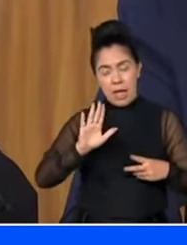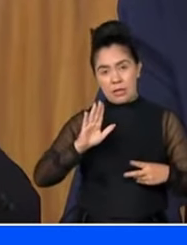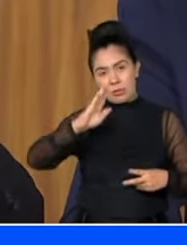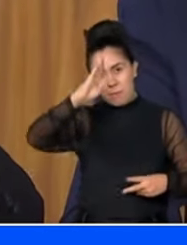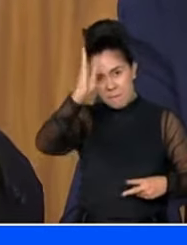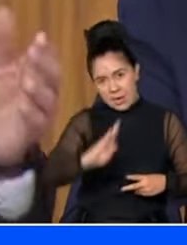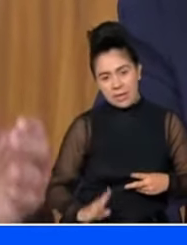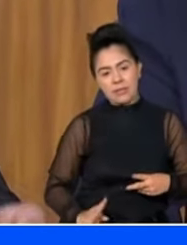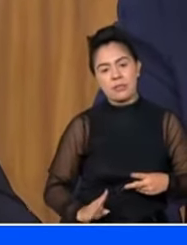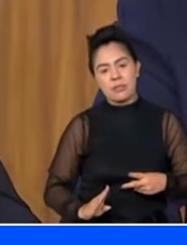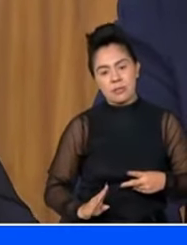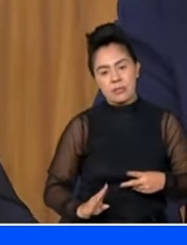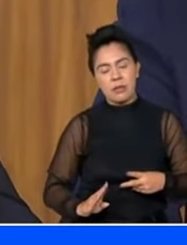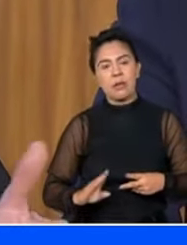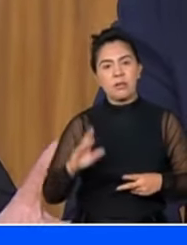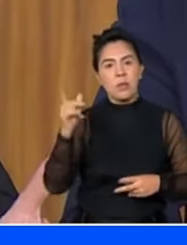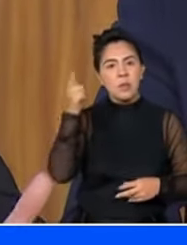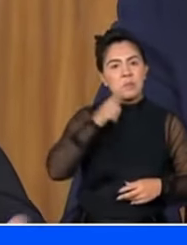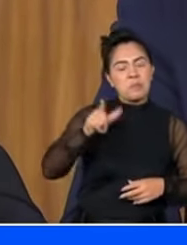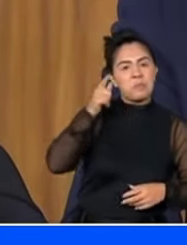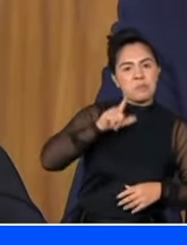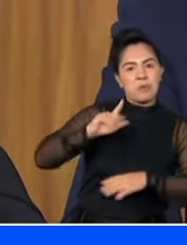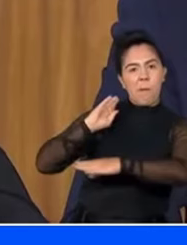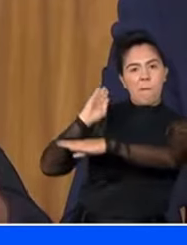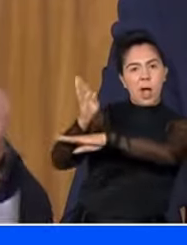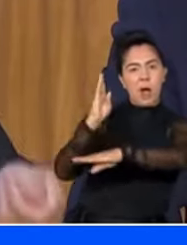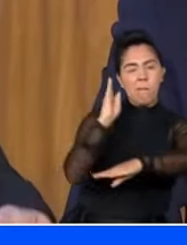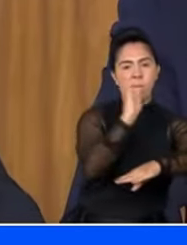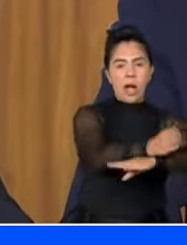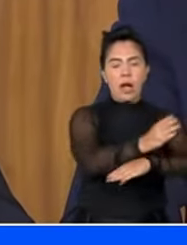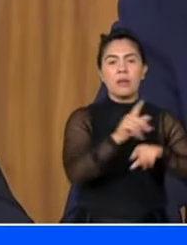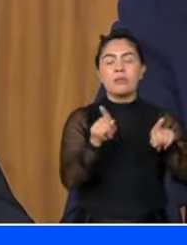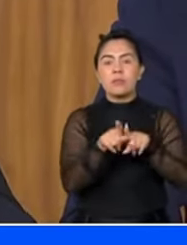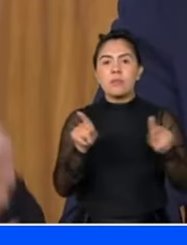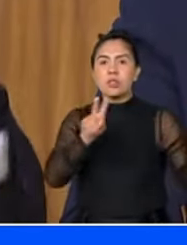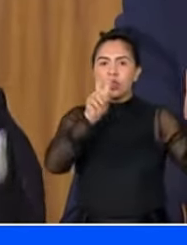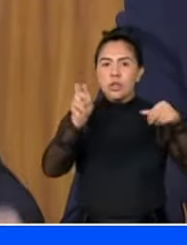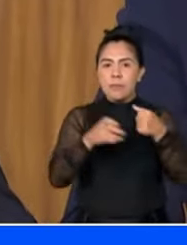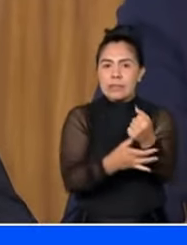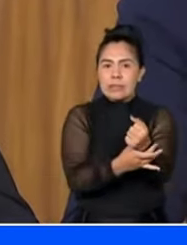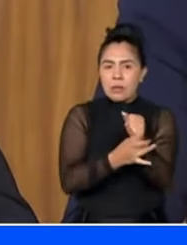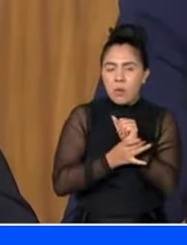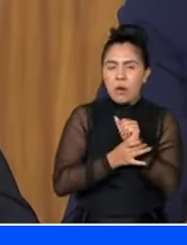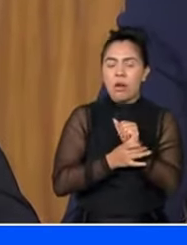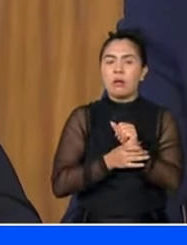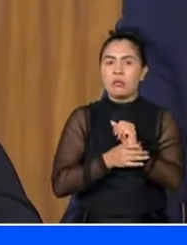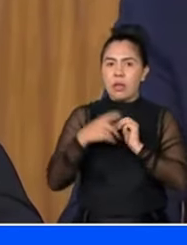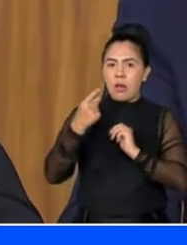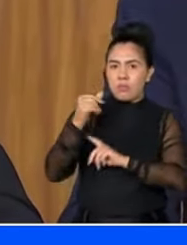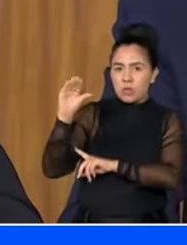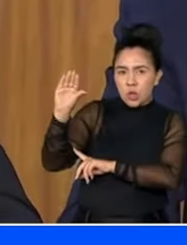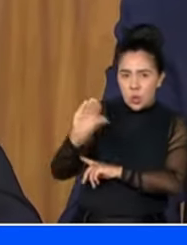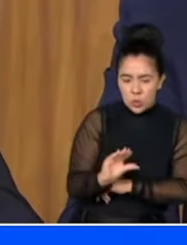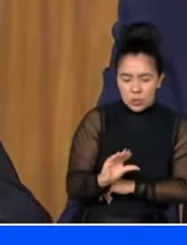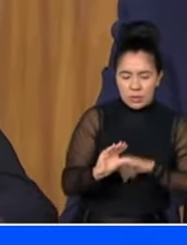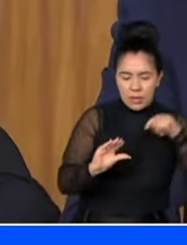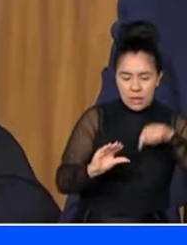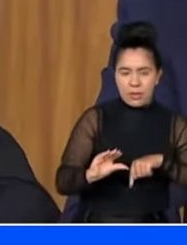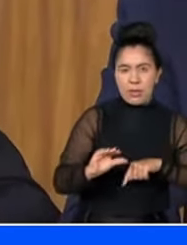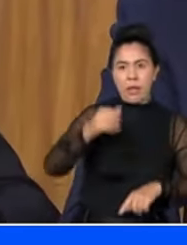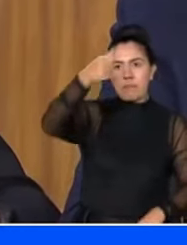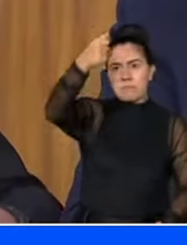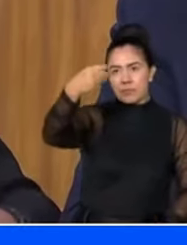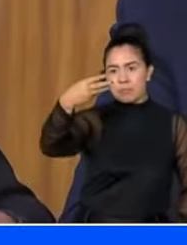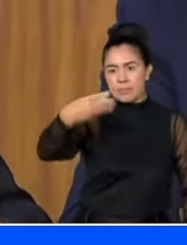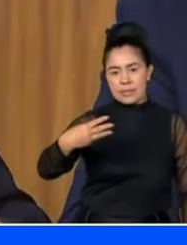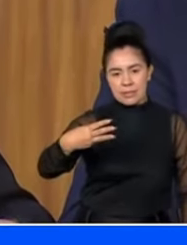ganha das grandes economias, e nesse aspecto de segurança para os recursos que vêm para ficar aqui, se coloca em terceiro lugar.